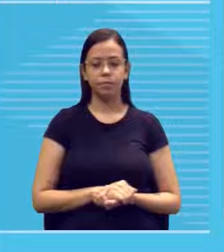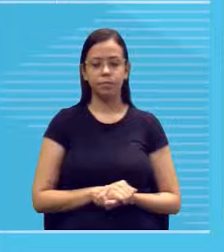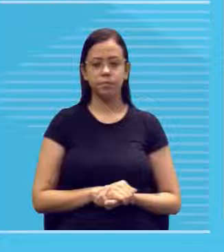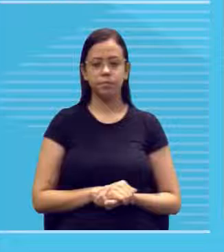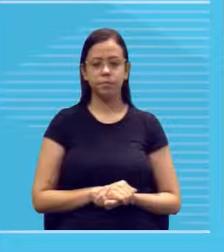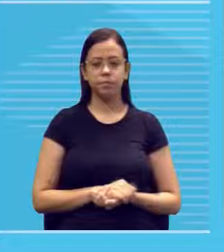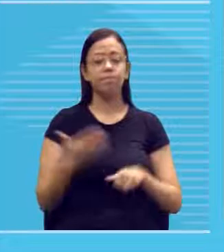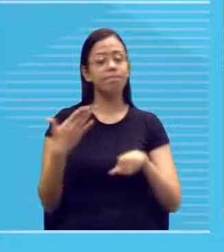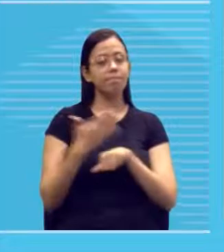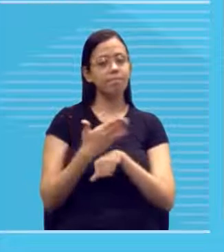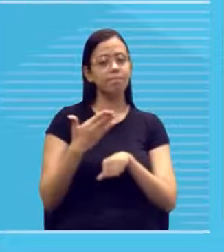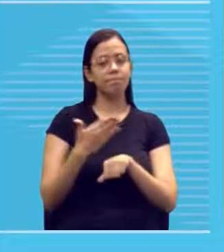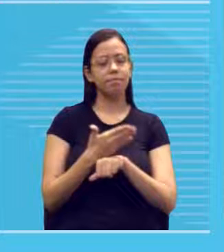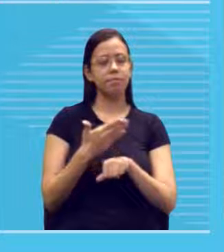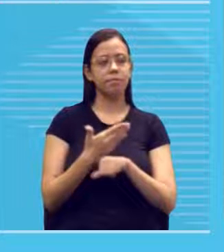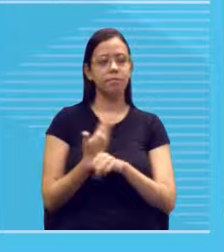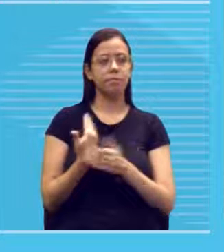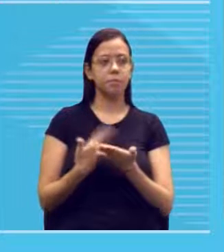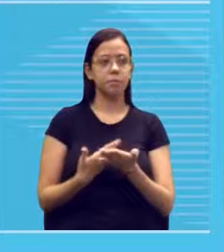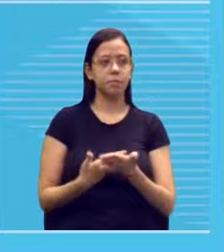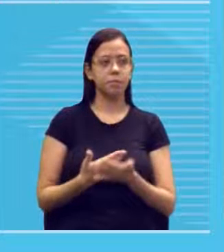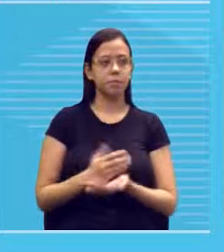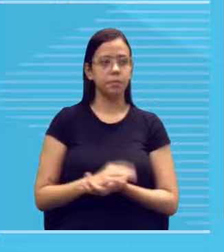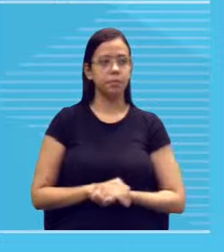parte de cima comigo